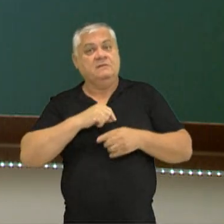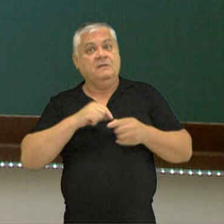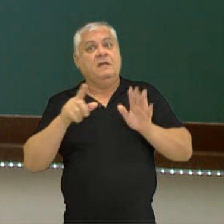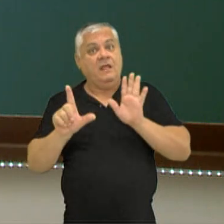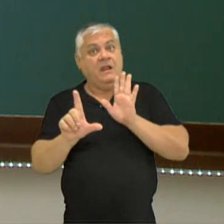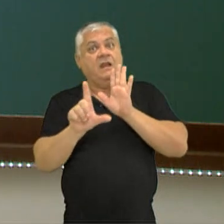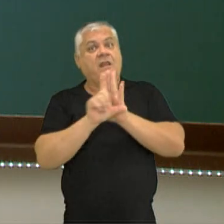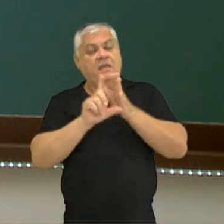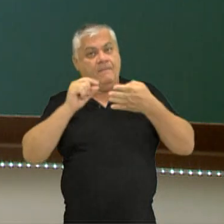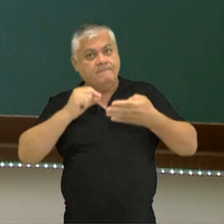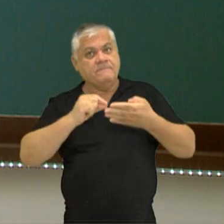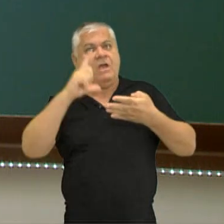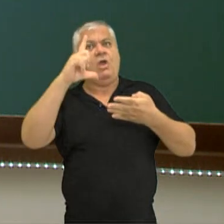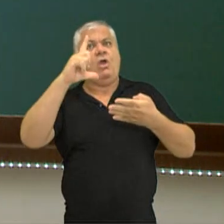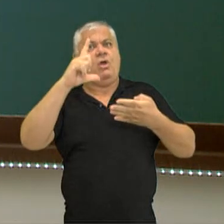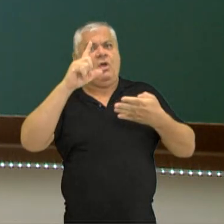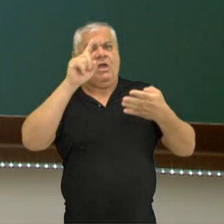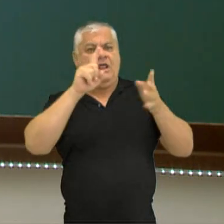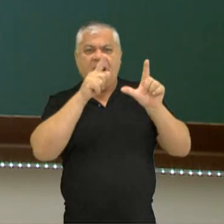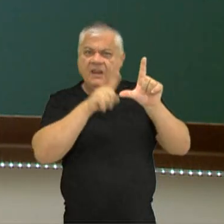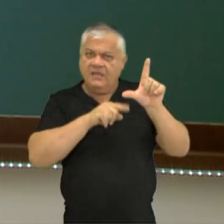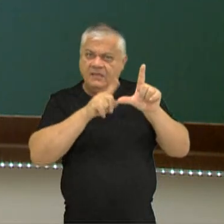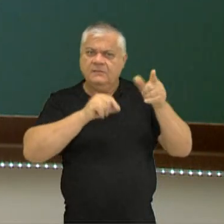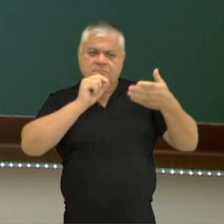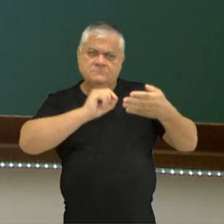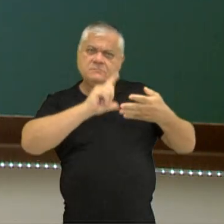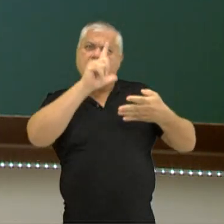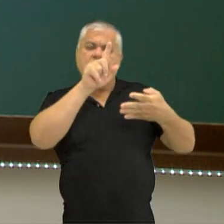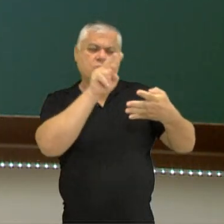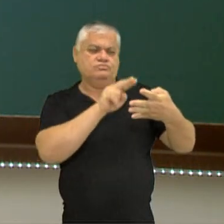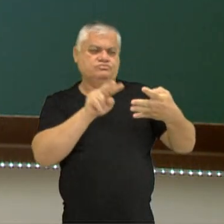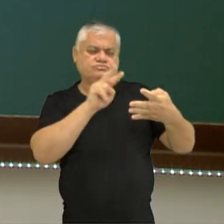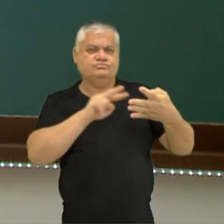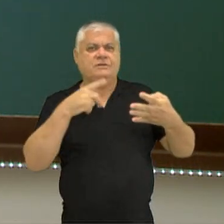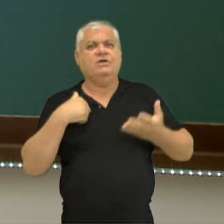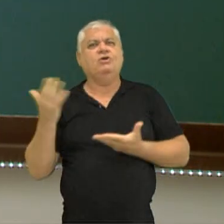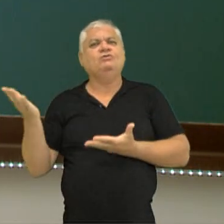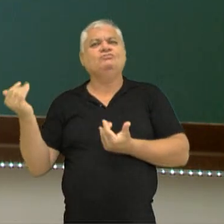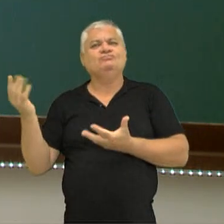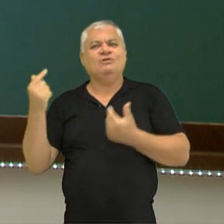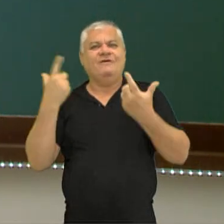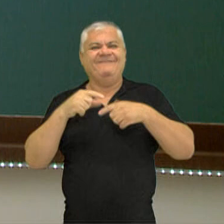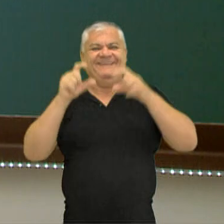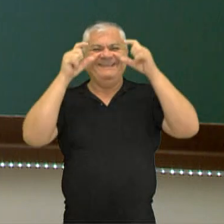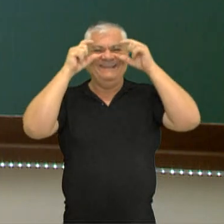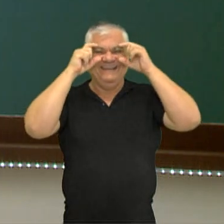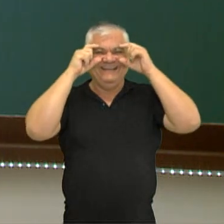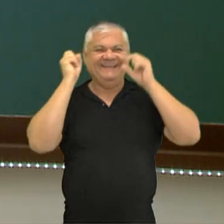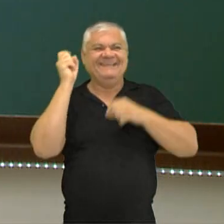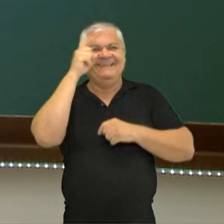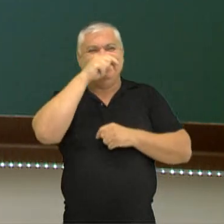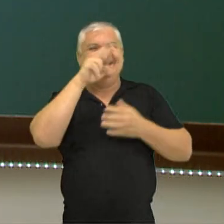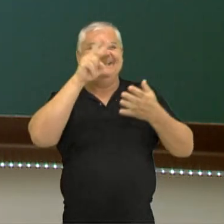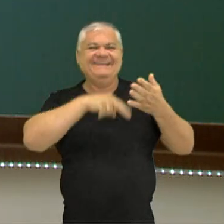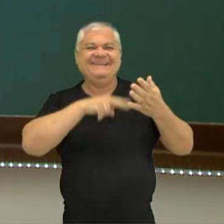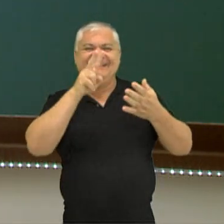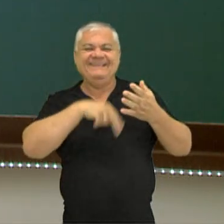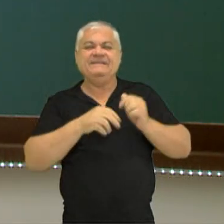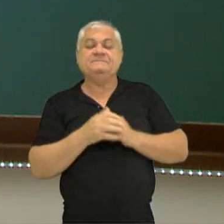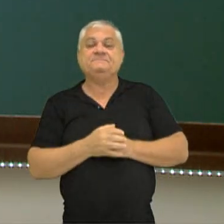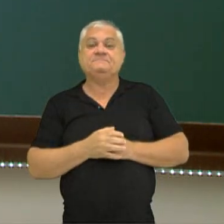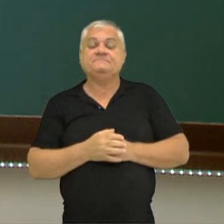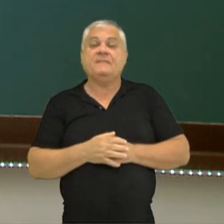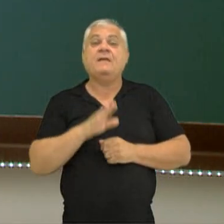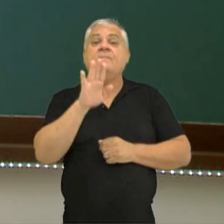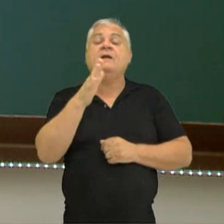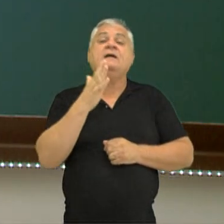para poder aumentar isso, né? Porque com o tempo, às vezes a gente, muito jovem, já está usando óculos e tem dificuldade de ver. Mas vocês vejam que